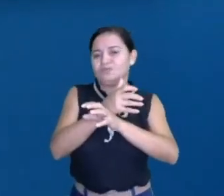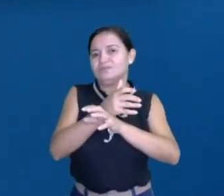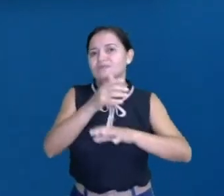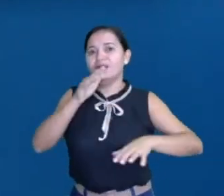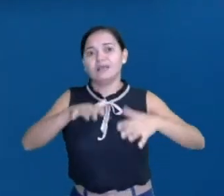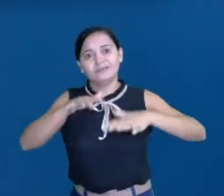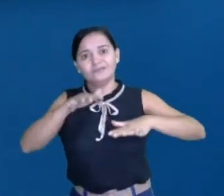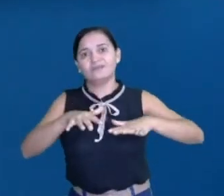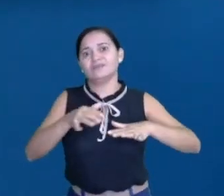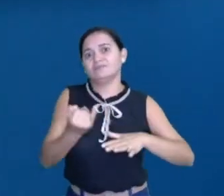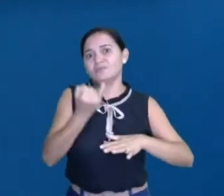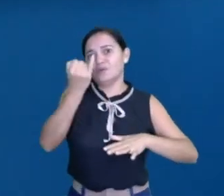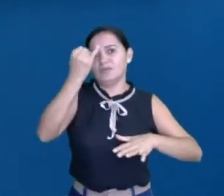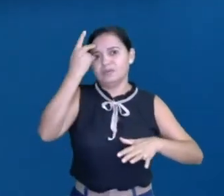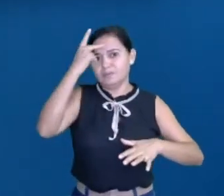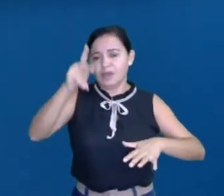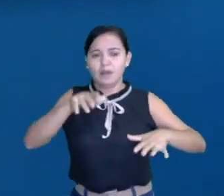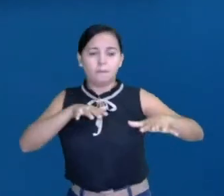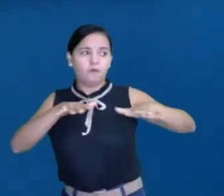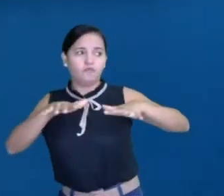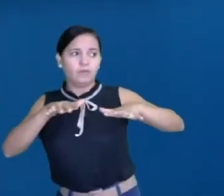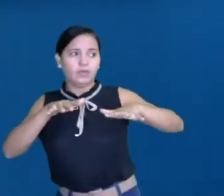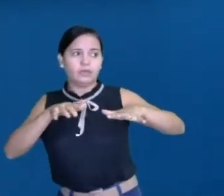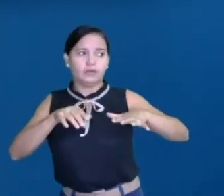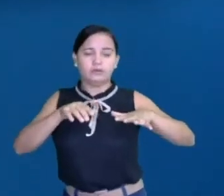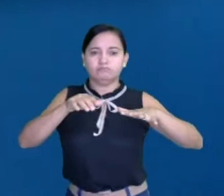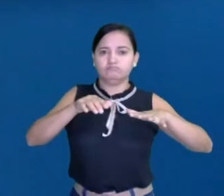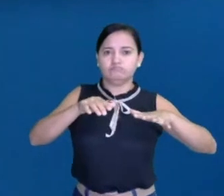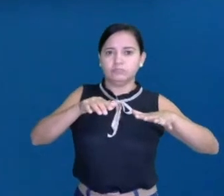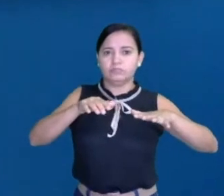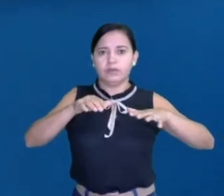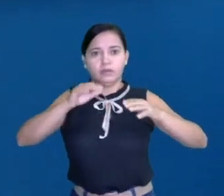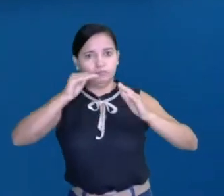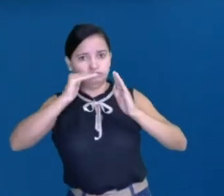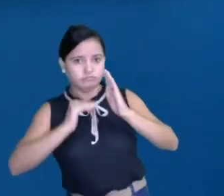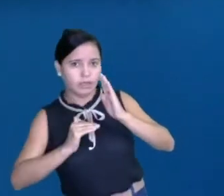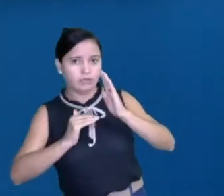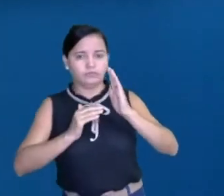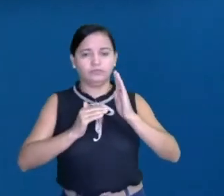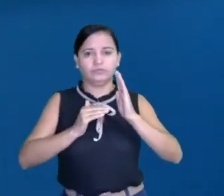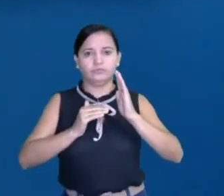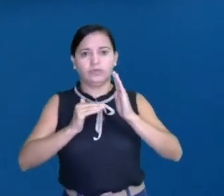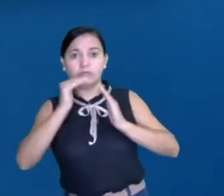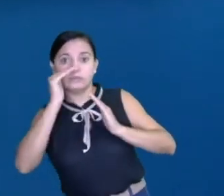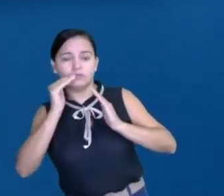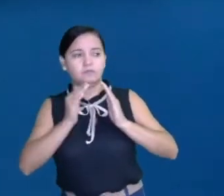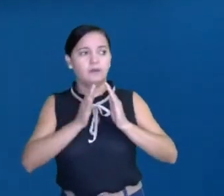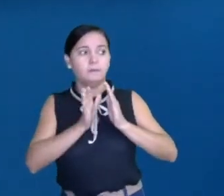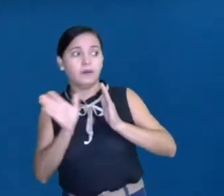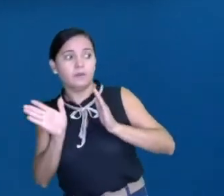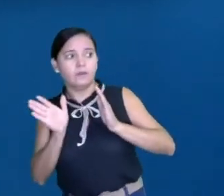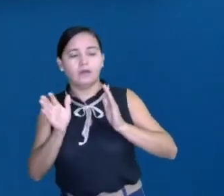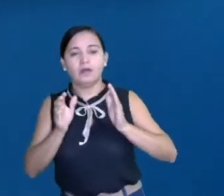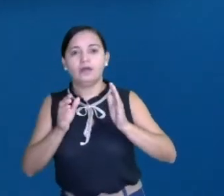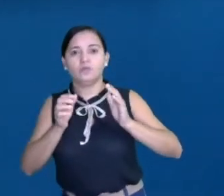para movimentar a articulação para o lado, para cima e para baixo. Então, quando acontece alguma